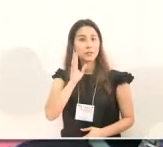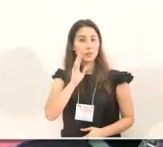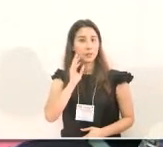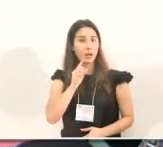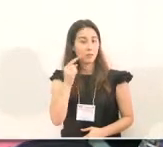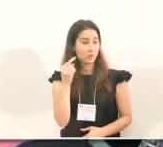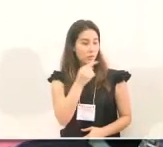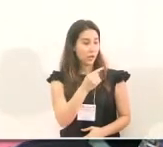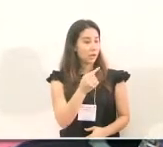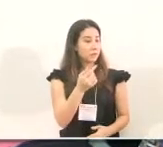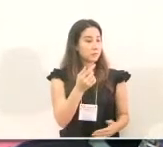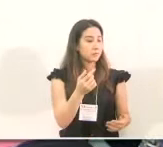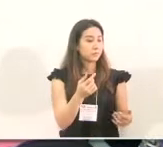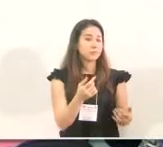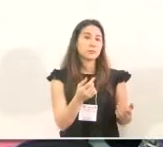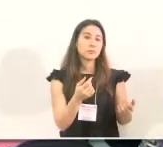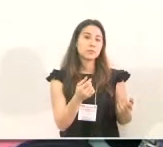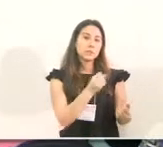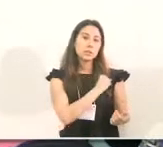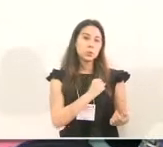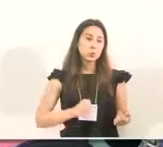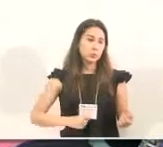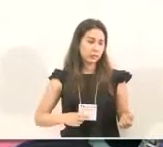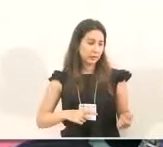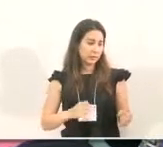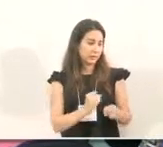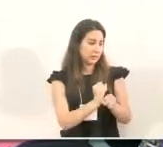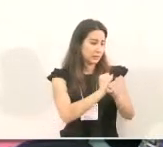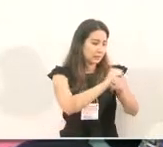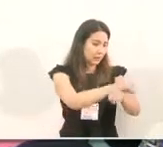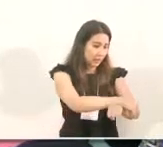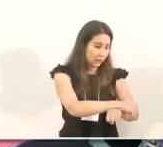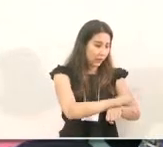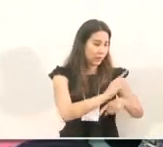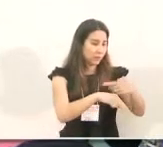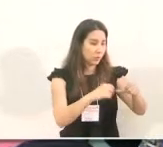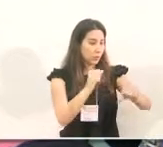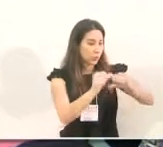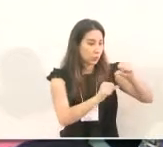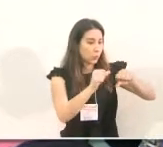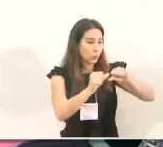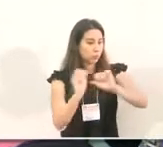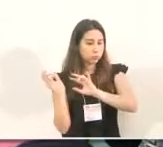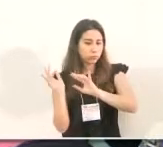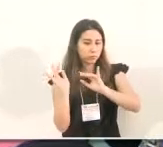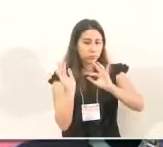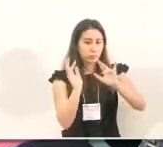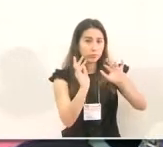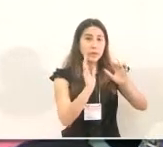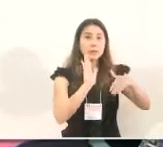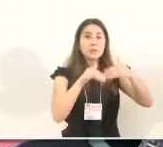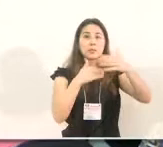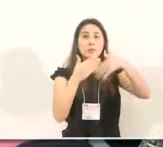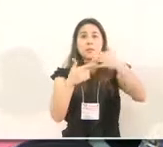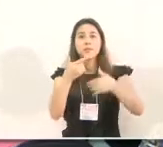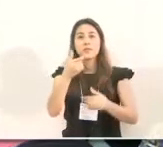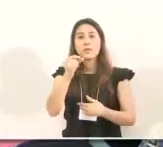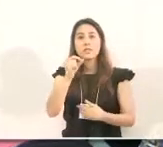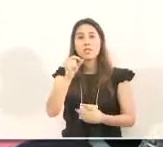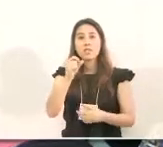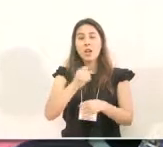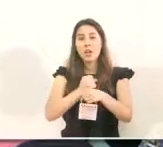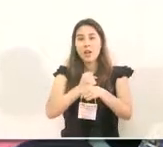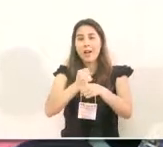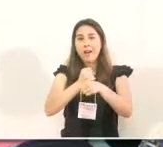imigrantes têm aqui no brasil de início é logo vencida menos de 20 anos os italianos estão